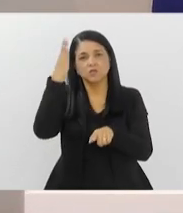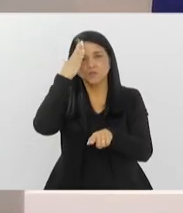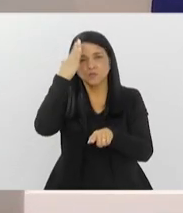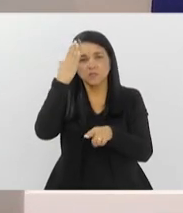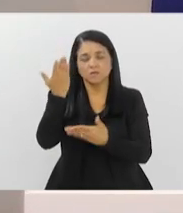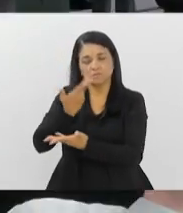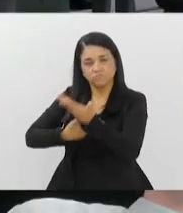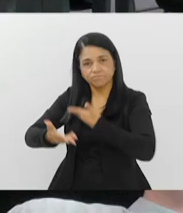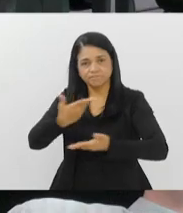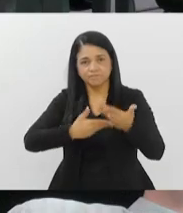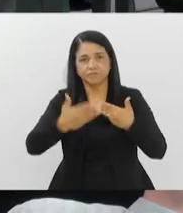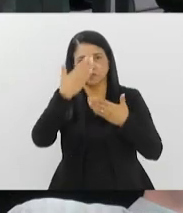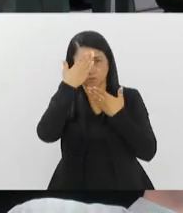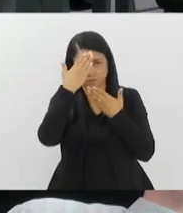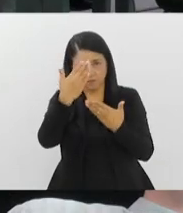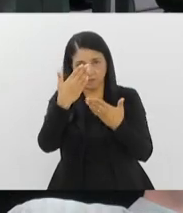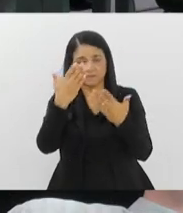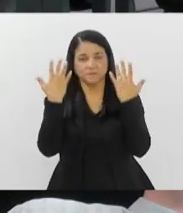compartilhados. Muito obrigado.